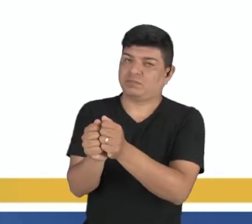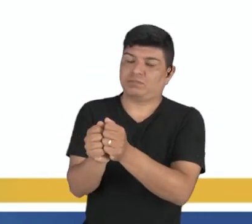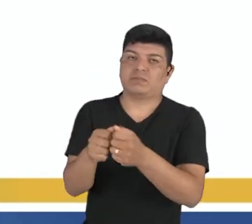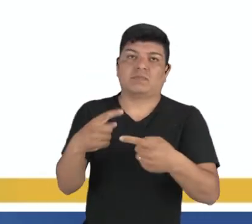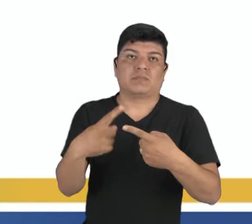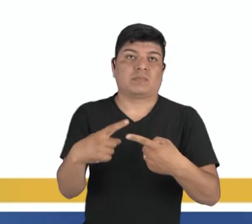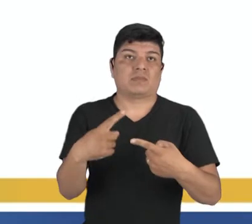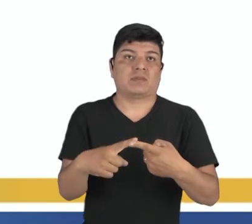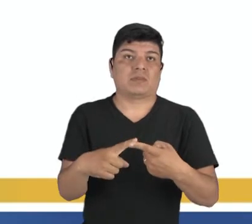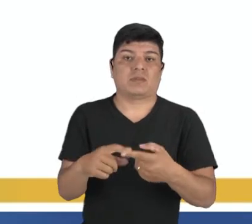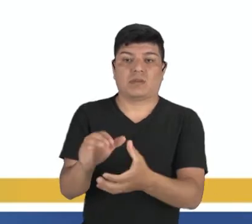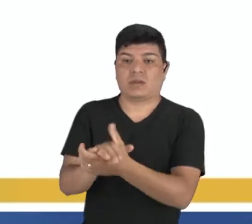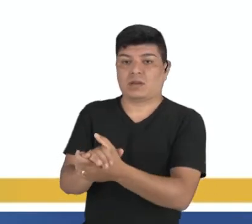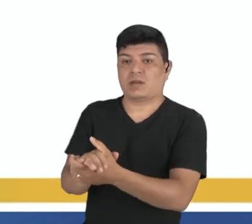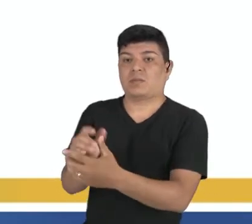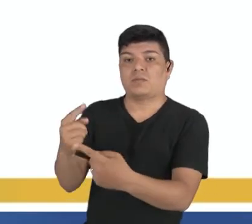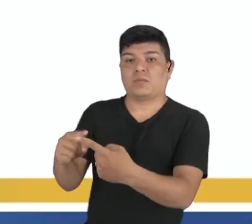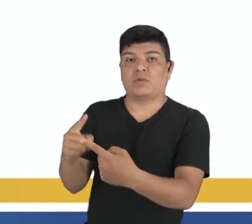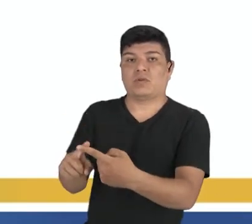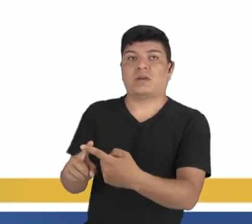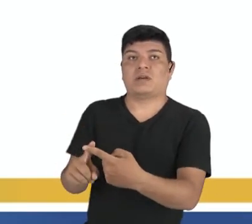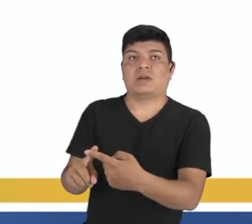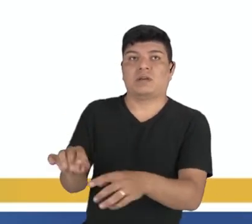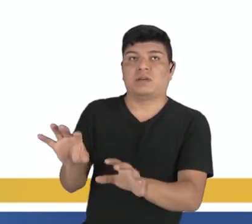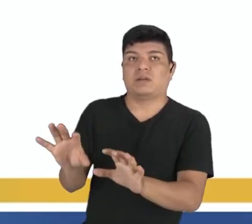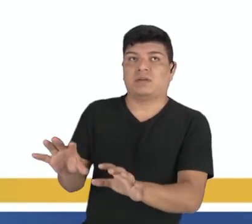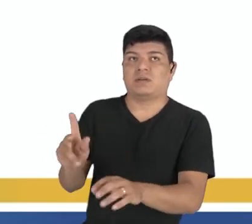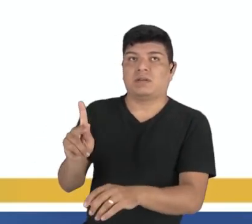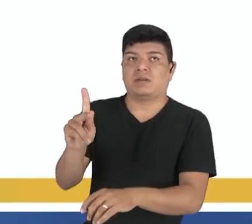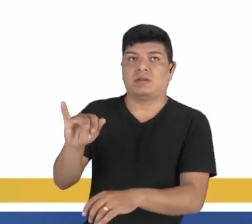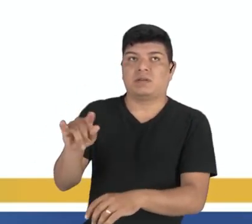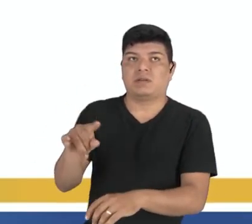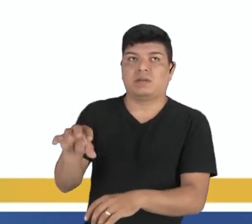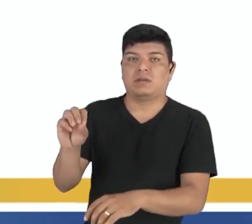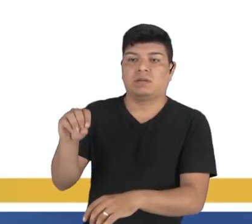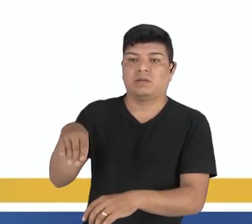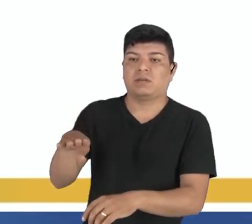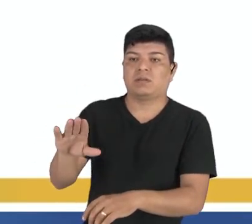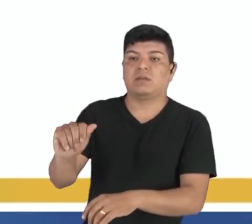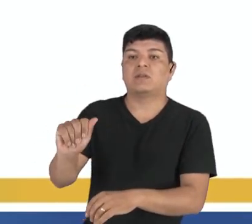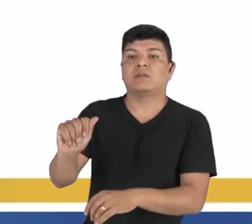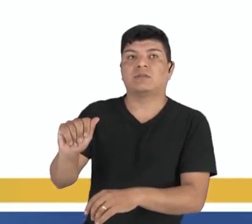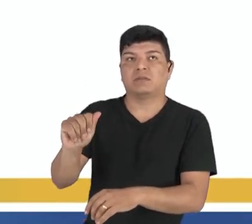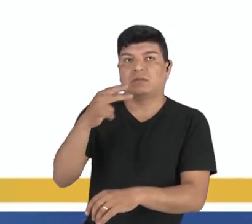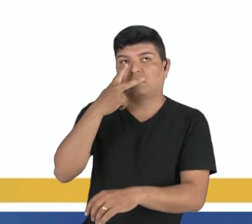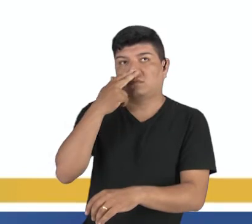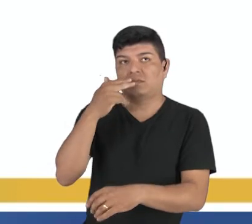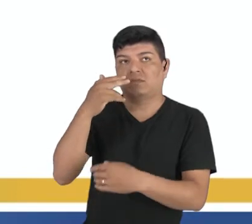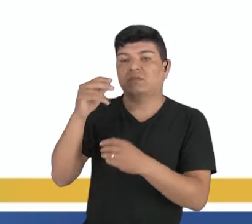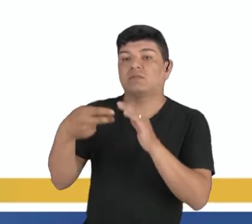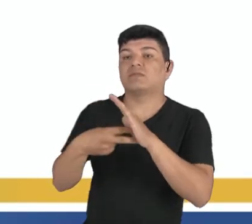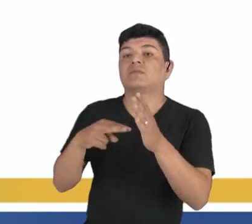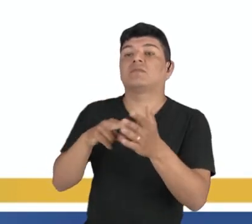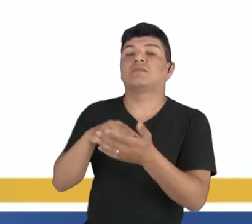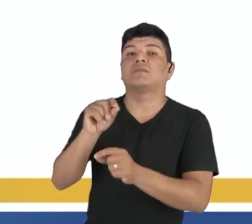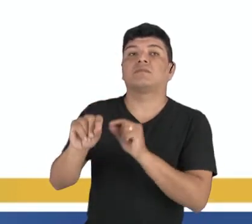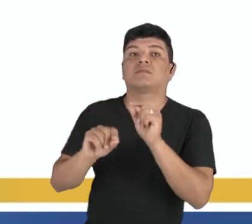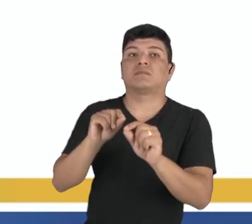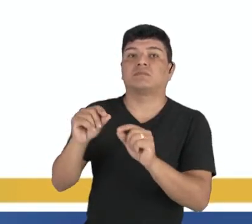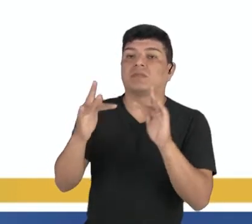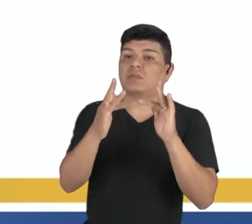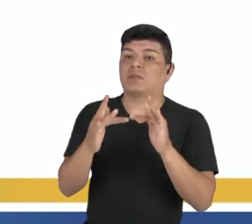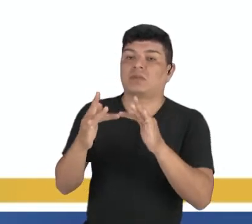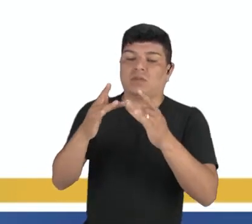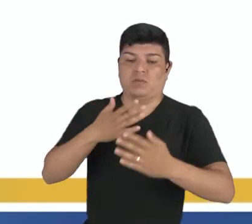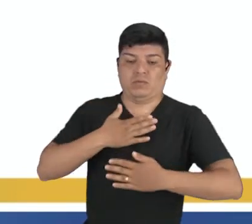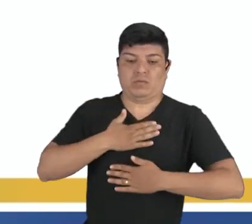essas danças elas são assim, tá? A Kizomba significa, galerinha, umbigada, ou seja, é o contato